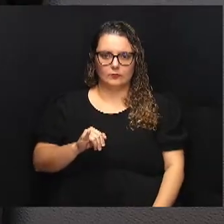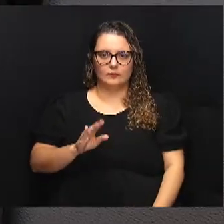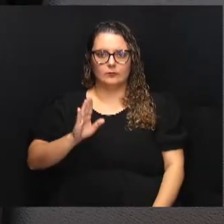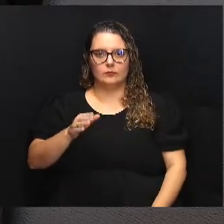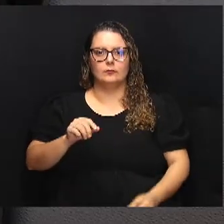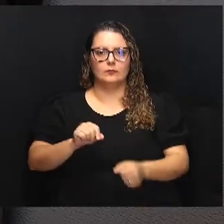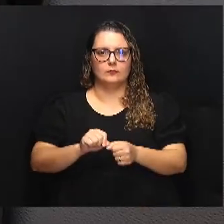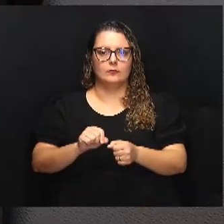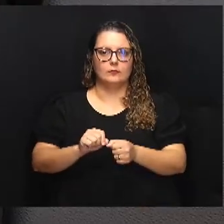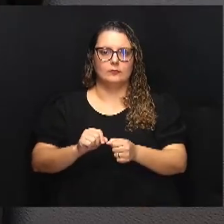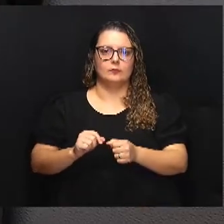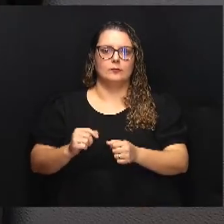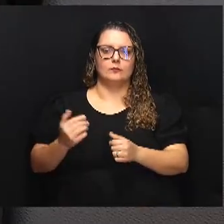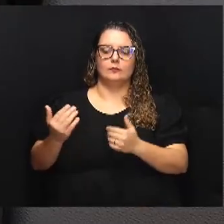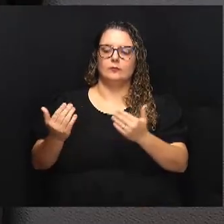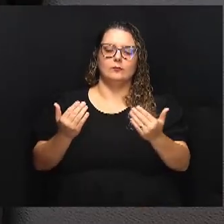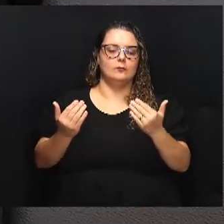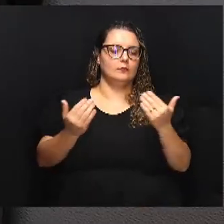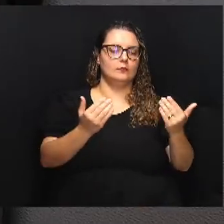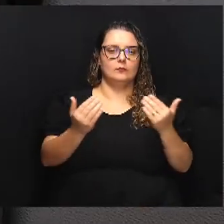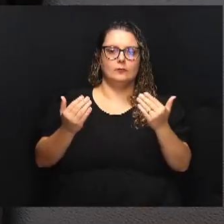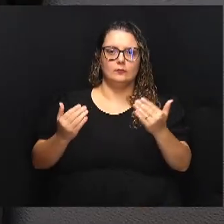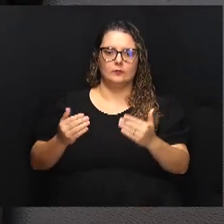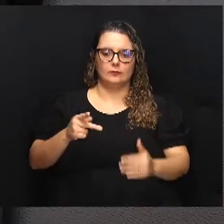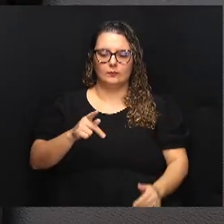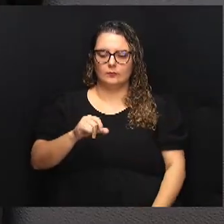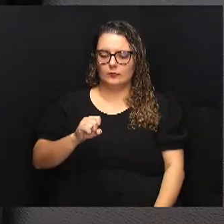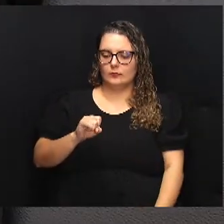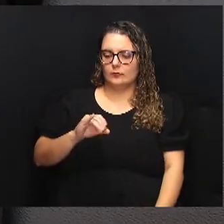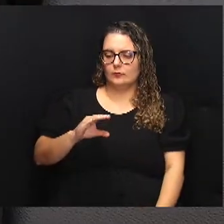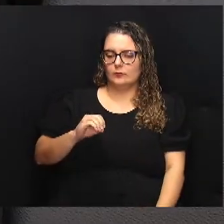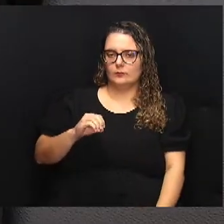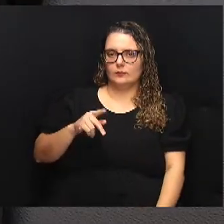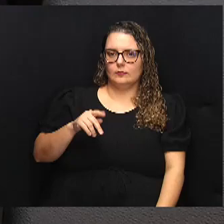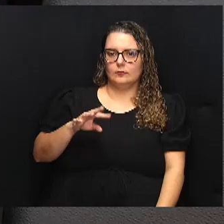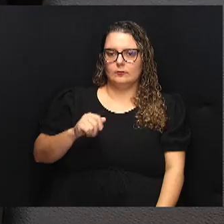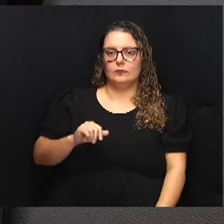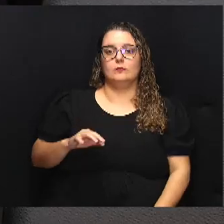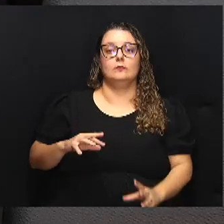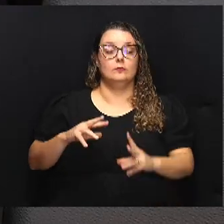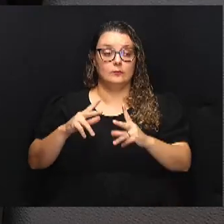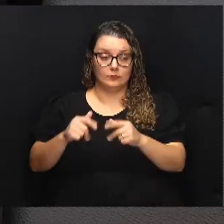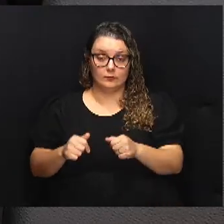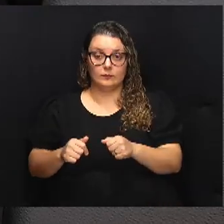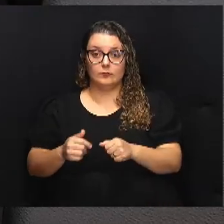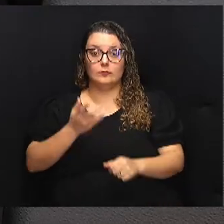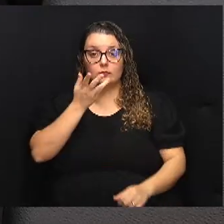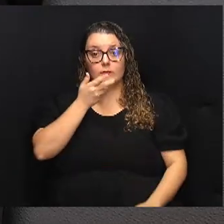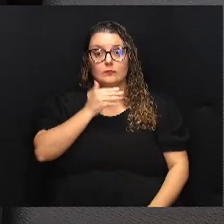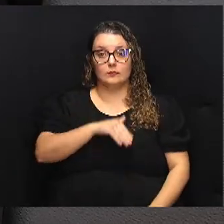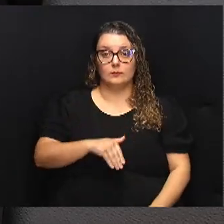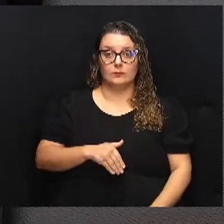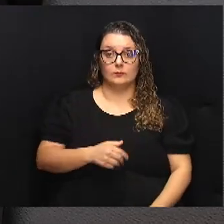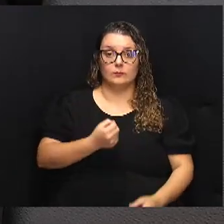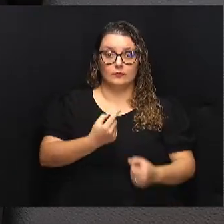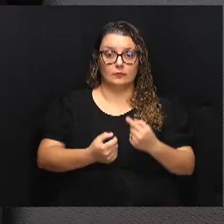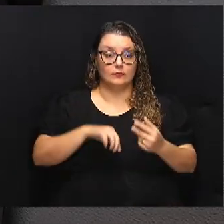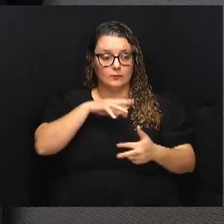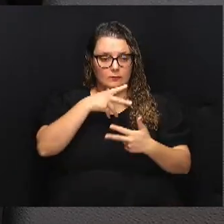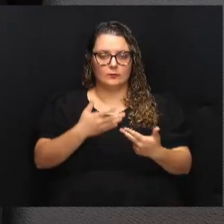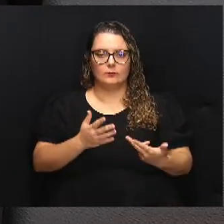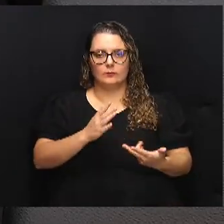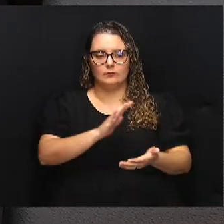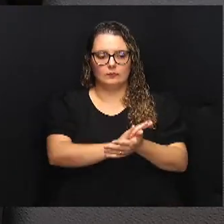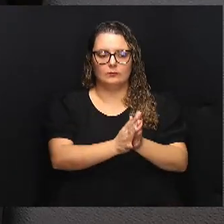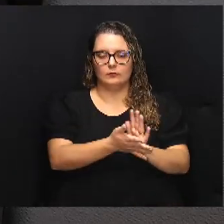um parâmetro dos psicopatas. Todo psicopata na sua infância maltratou animal.